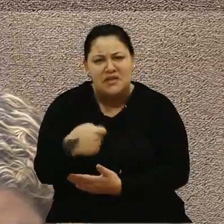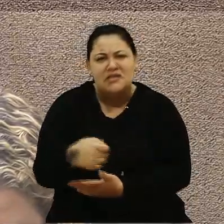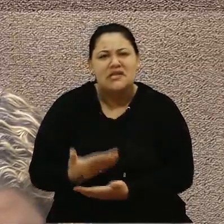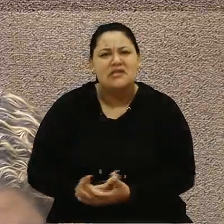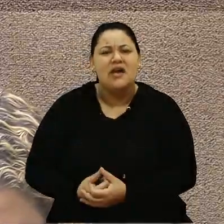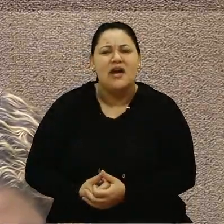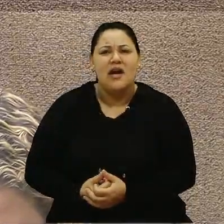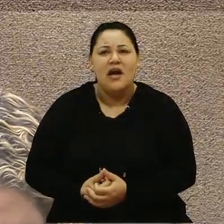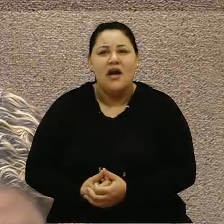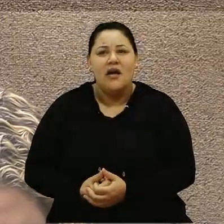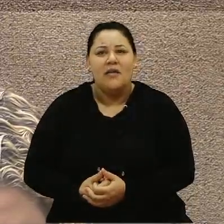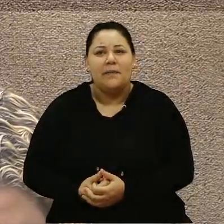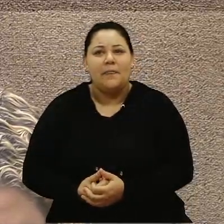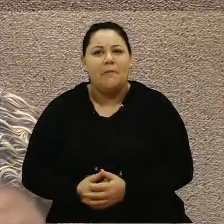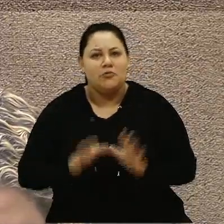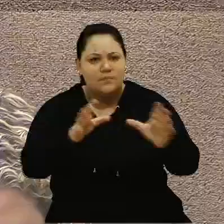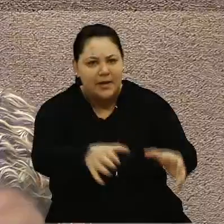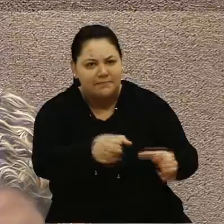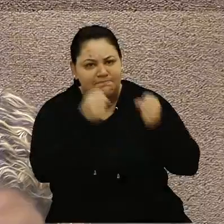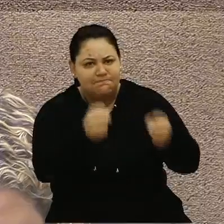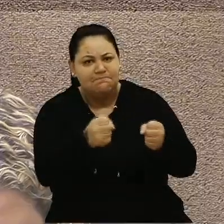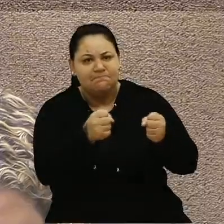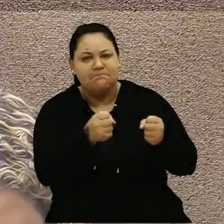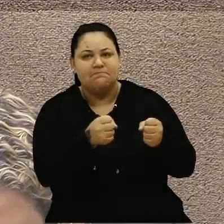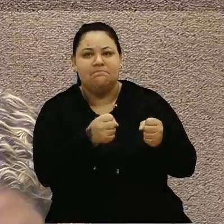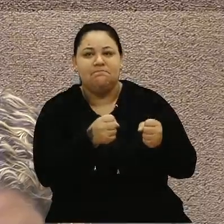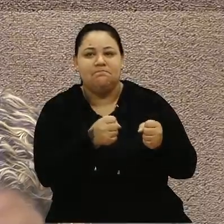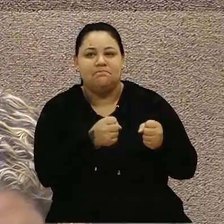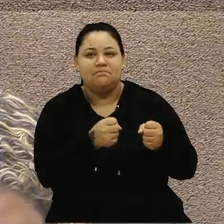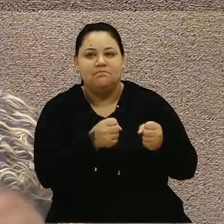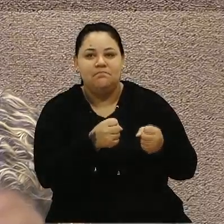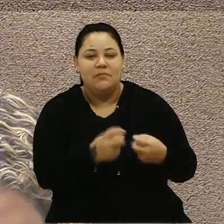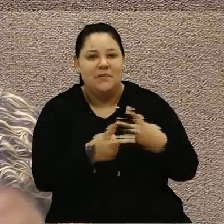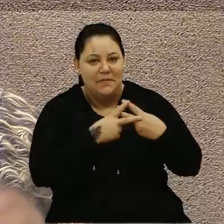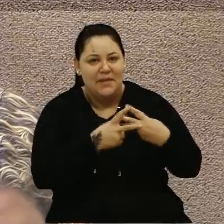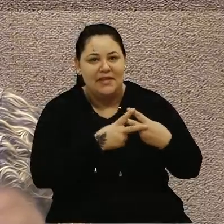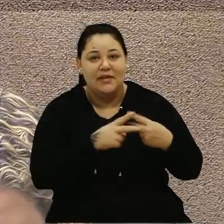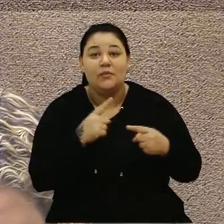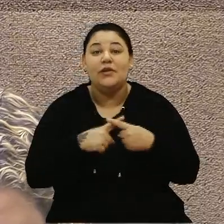possa segurá-lo com força para podê-lo prender, porque senão ele é processado.